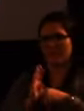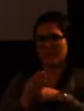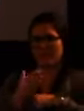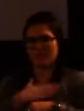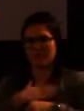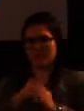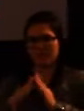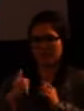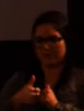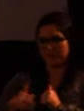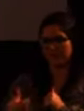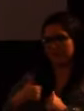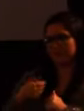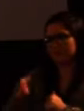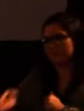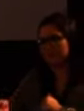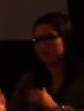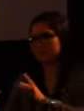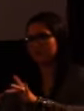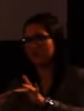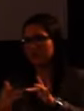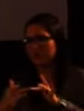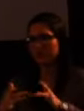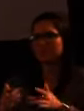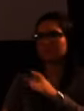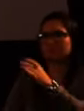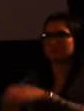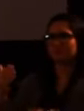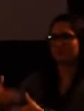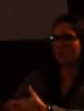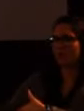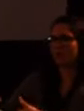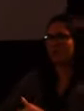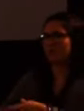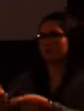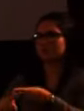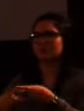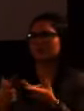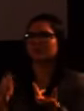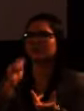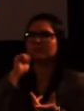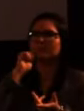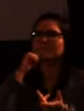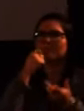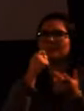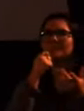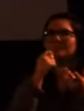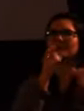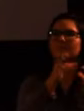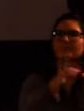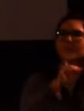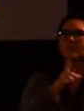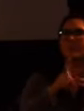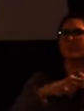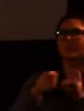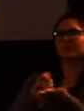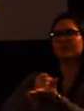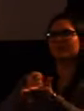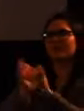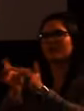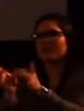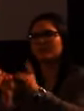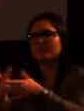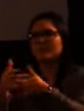certo? Que ali possa vir a se instalar um comércio, uma atividade comercial, uma padaria, uma farmácia, alguma coisa